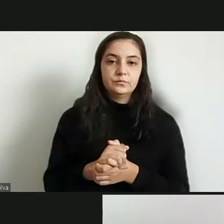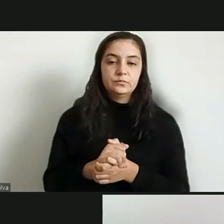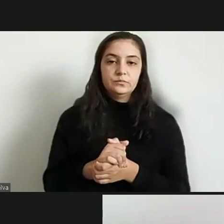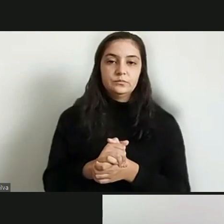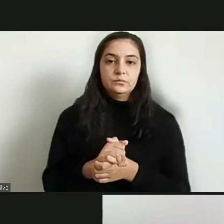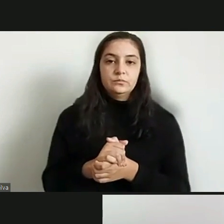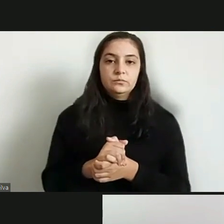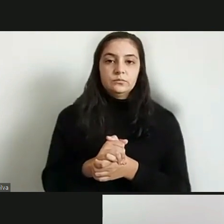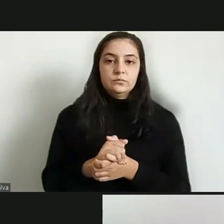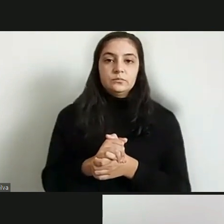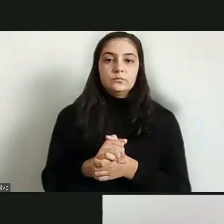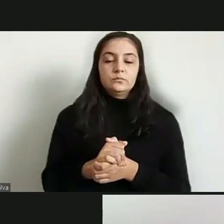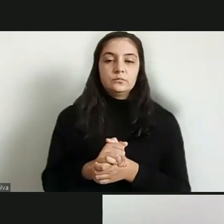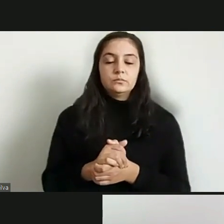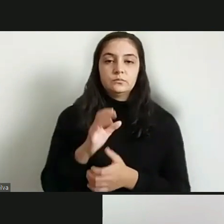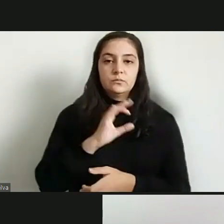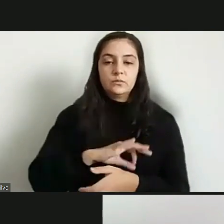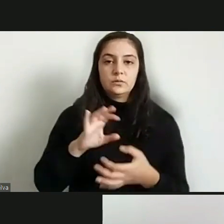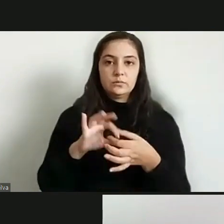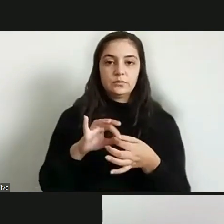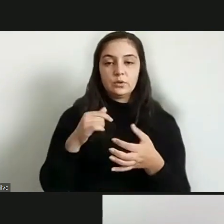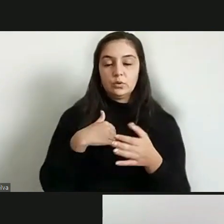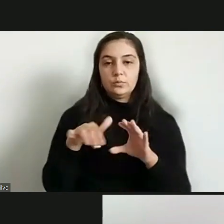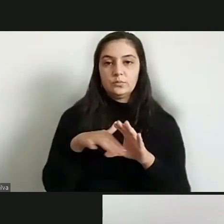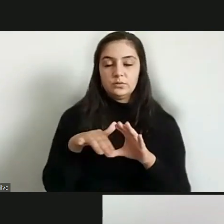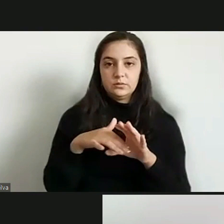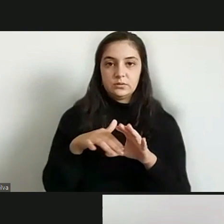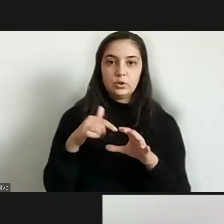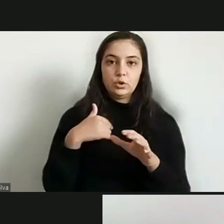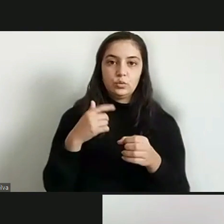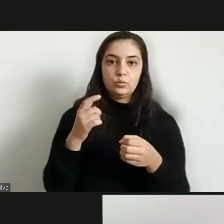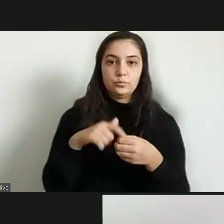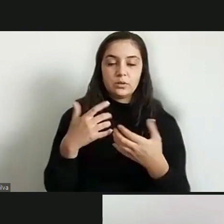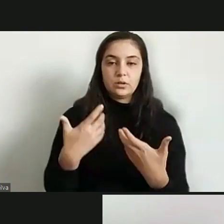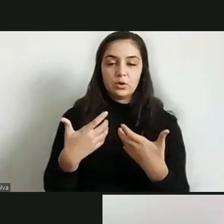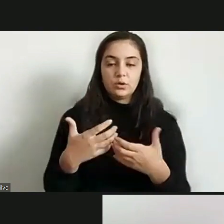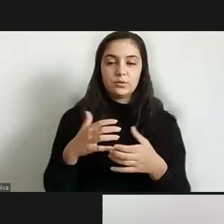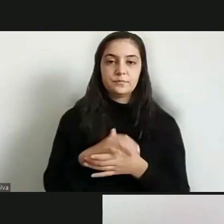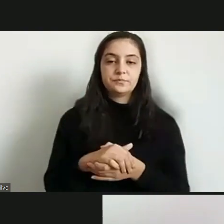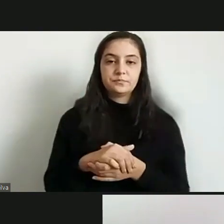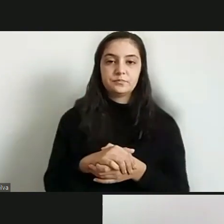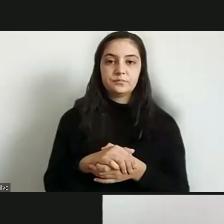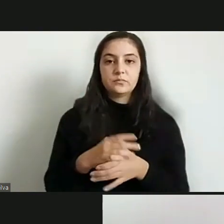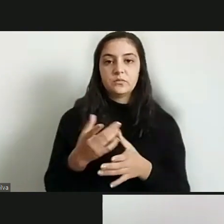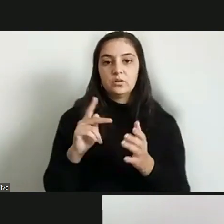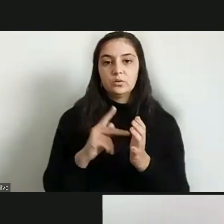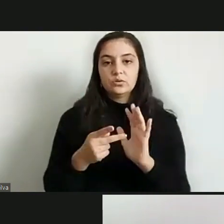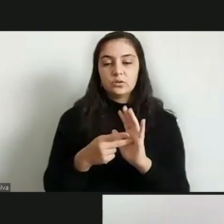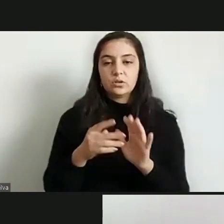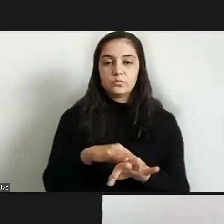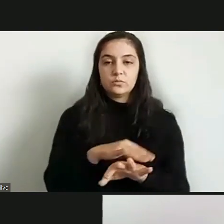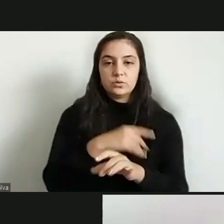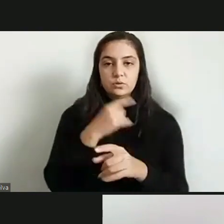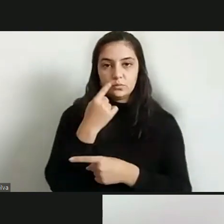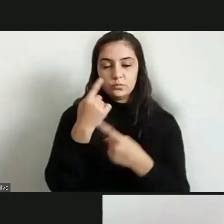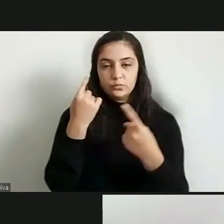Na parte profissional, eu participo na instituição a que estou afiliada neste momento e os técnicos da administração